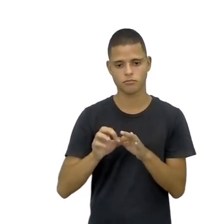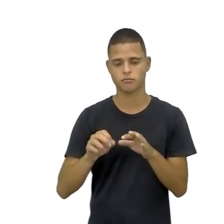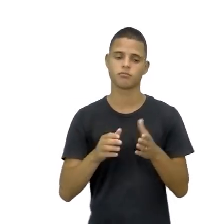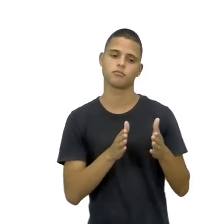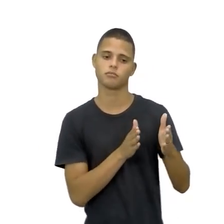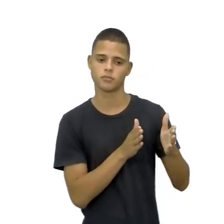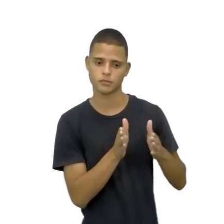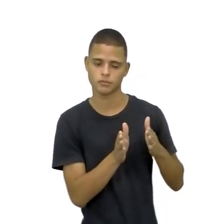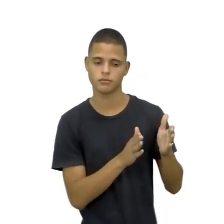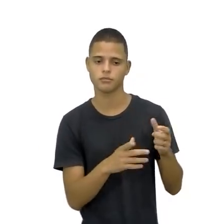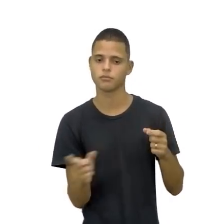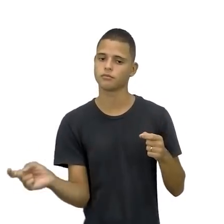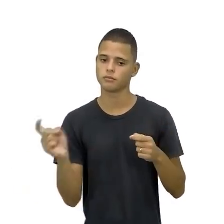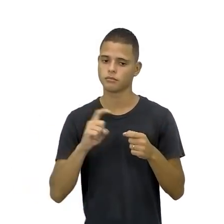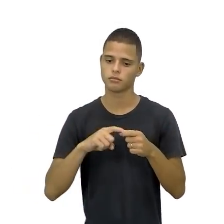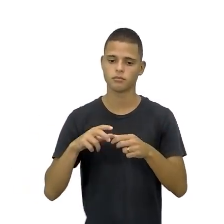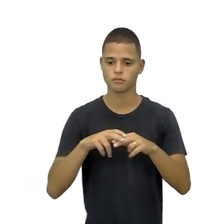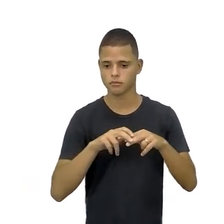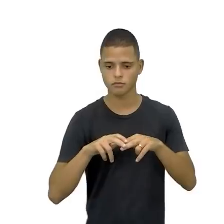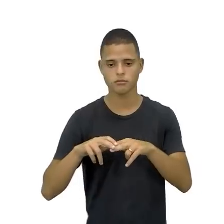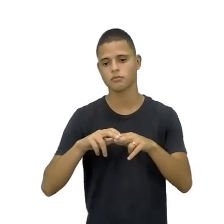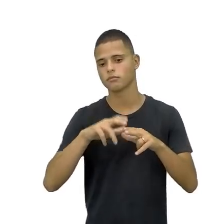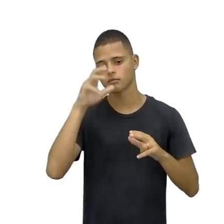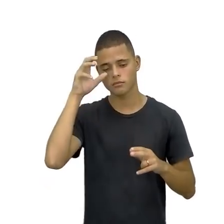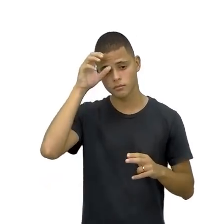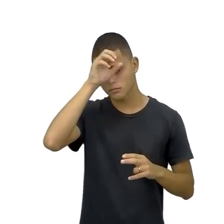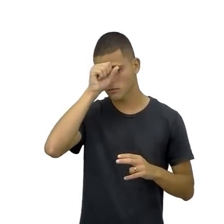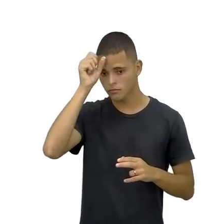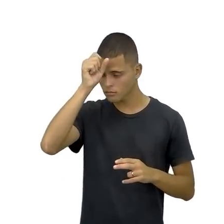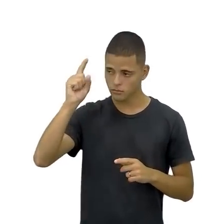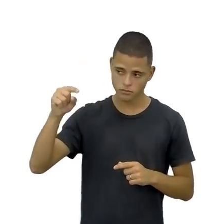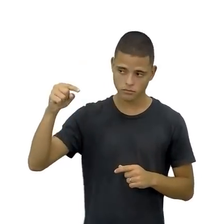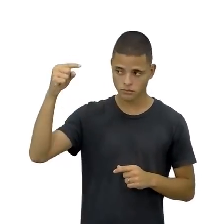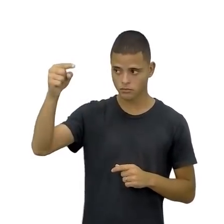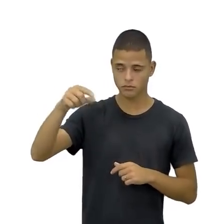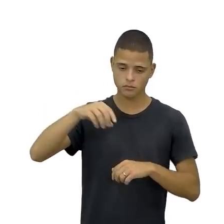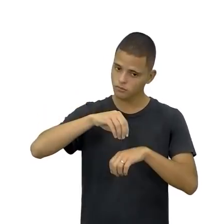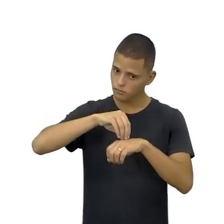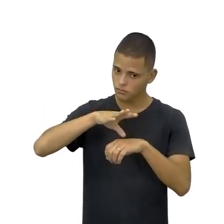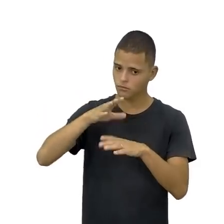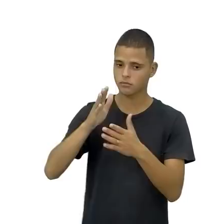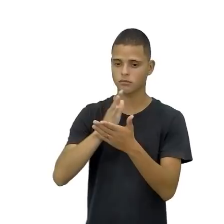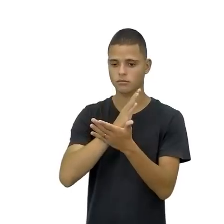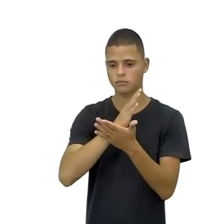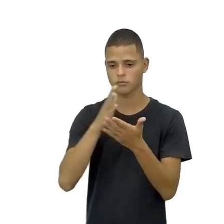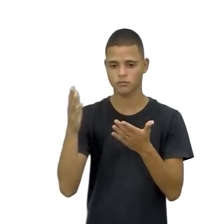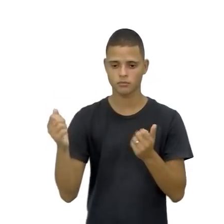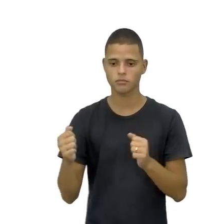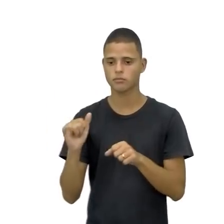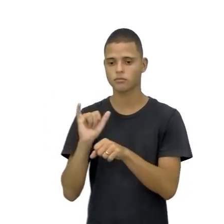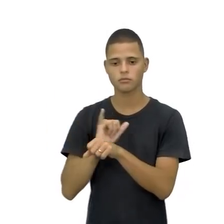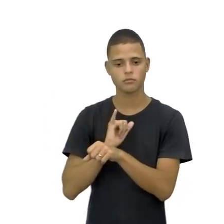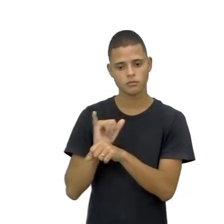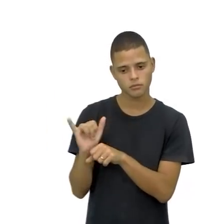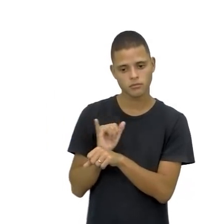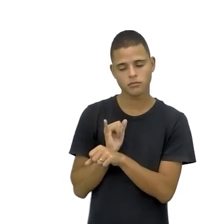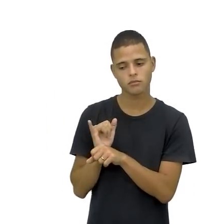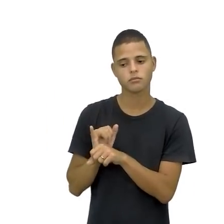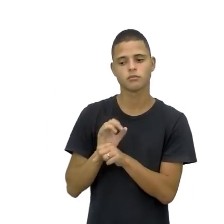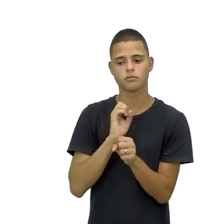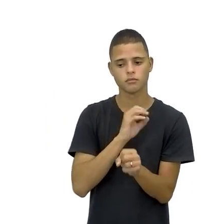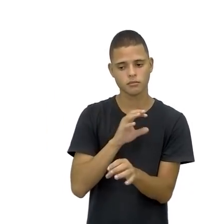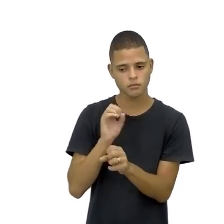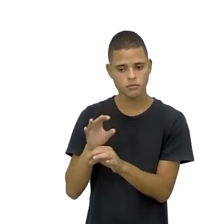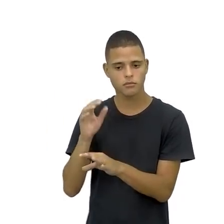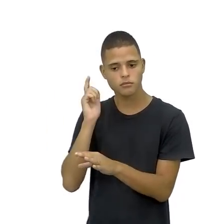de retomada das aprendizagens. Depois, nós vamos sugerir metodologias de ensino que possam